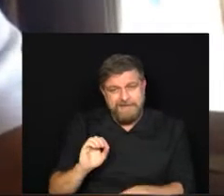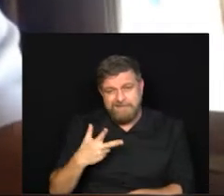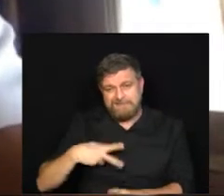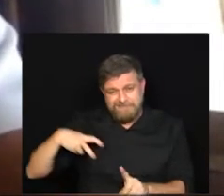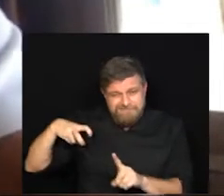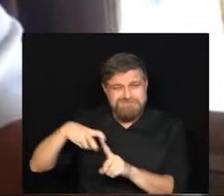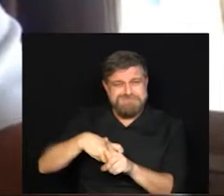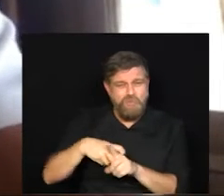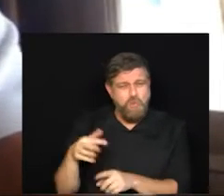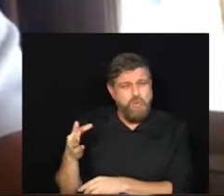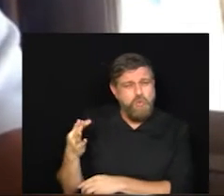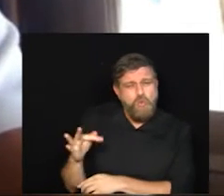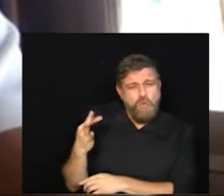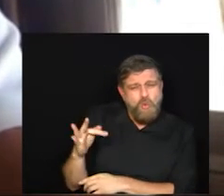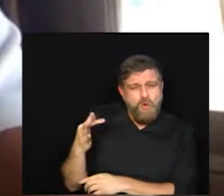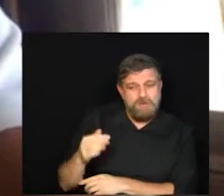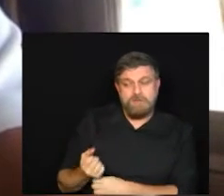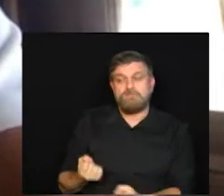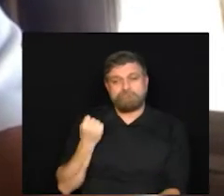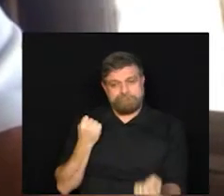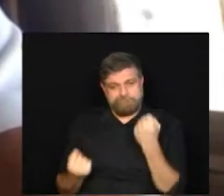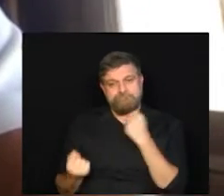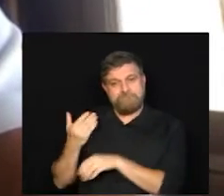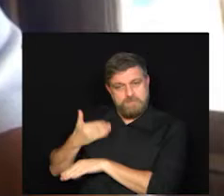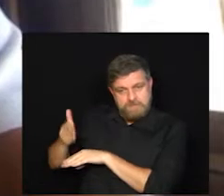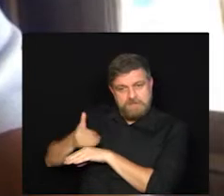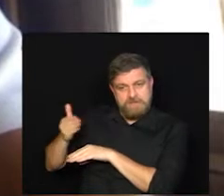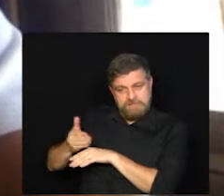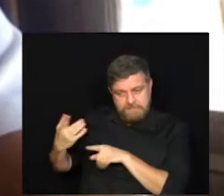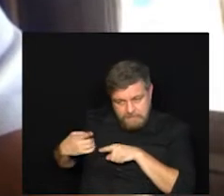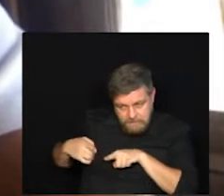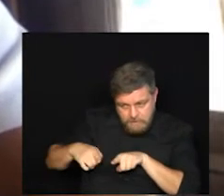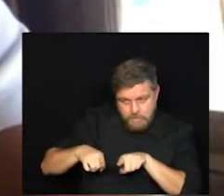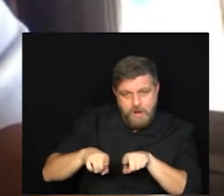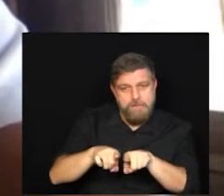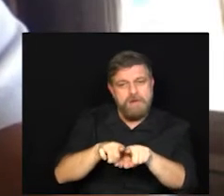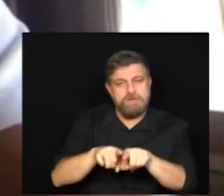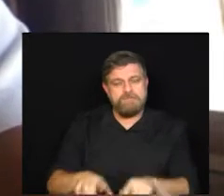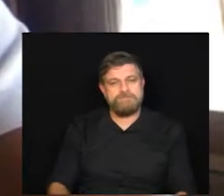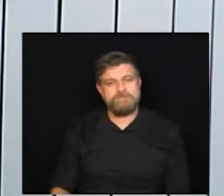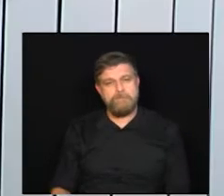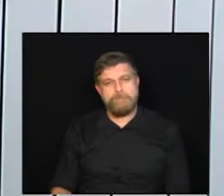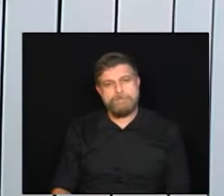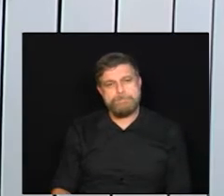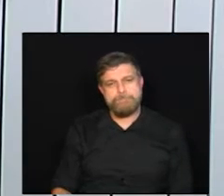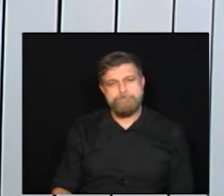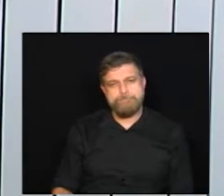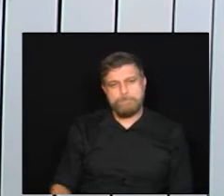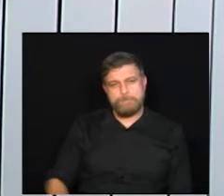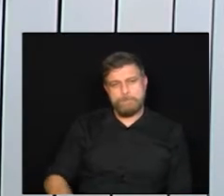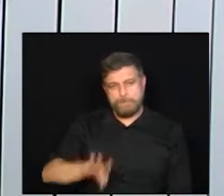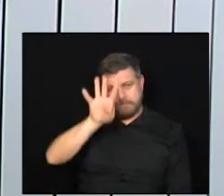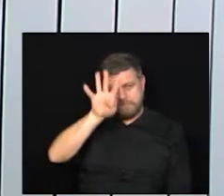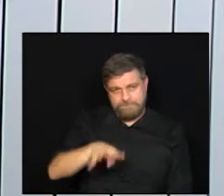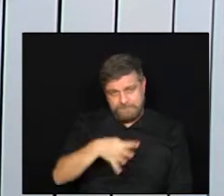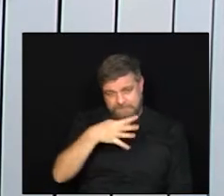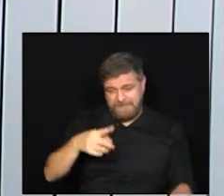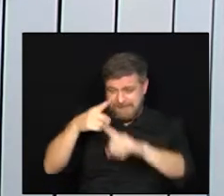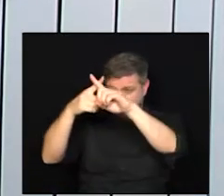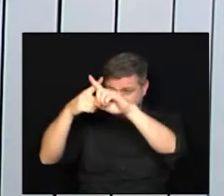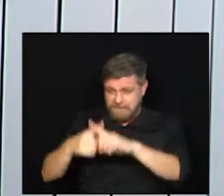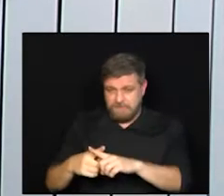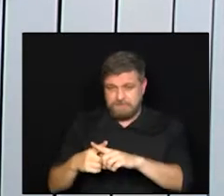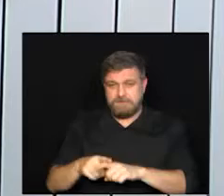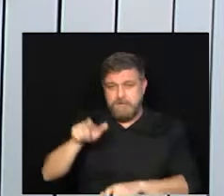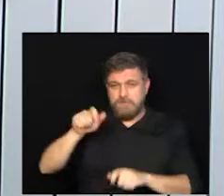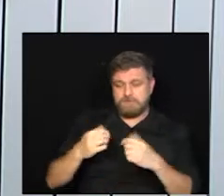coisa. Então tem que caminhar junto. O esporte evoluiu muito. Você falou sobre o calendário extenso. Então, para quem